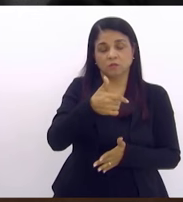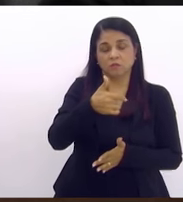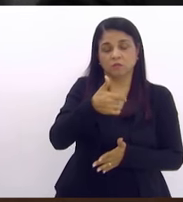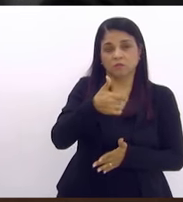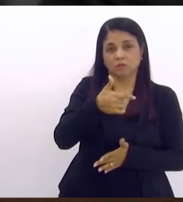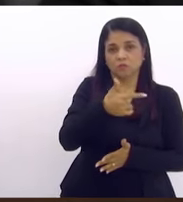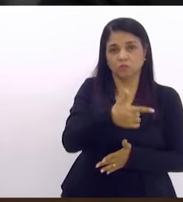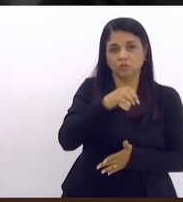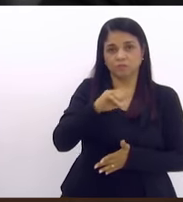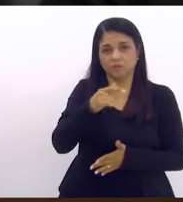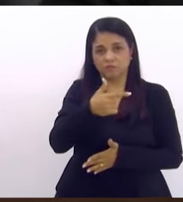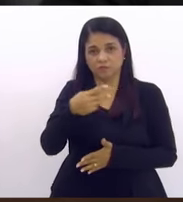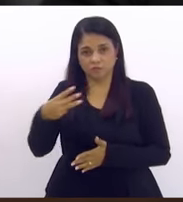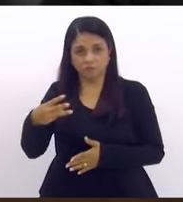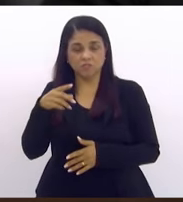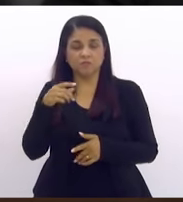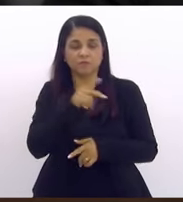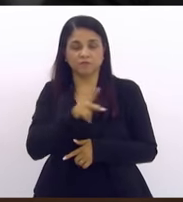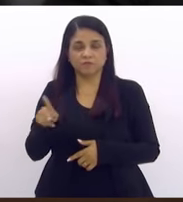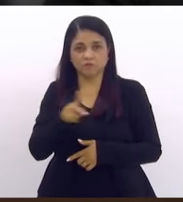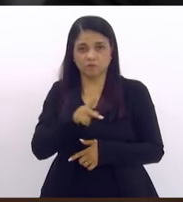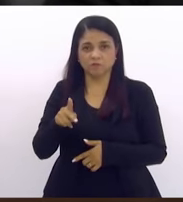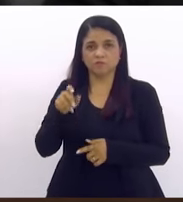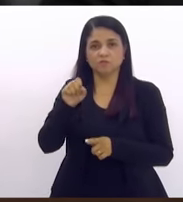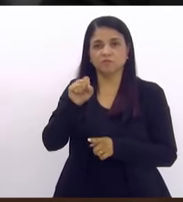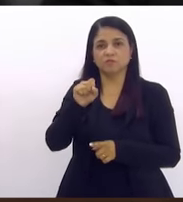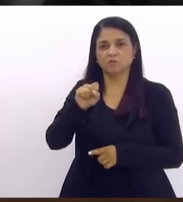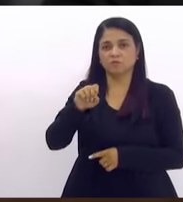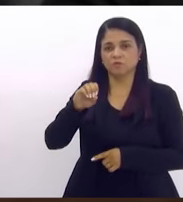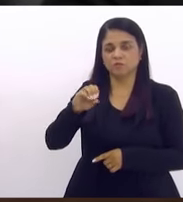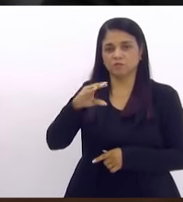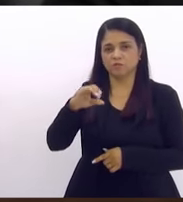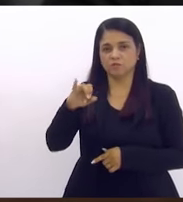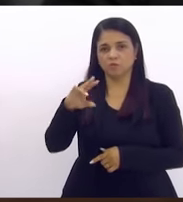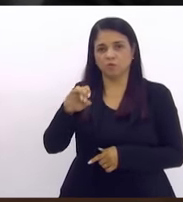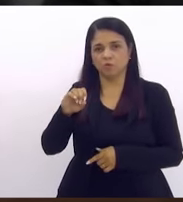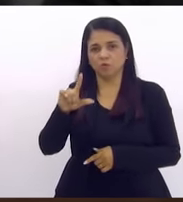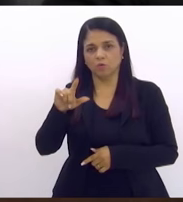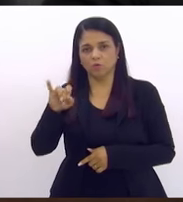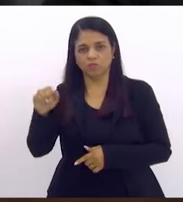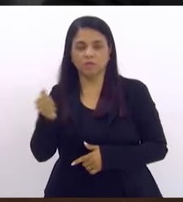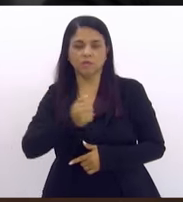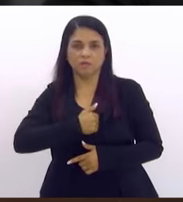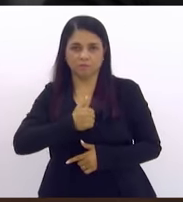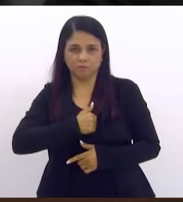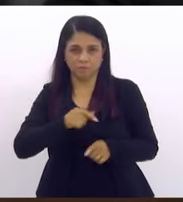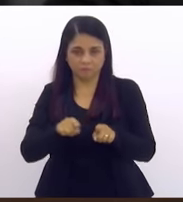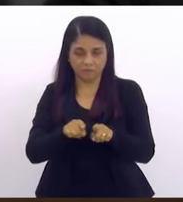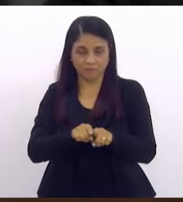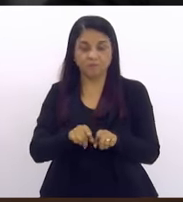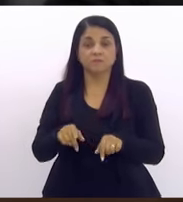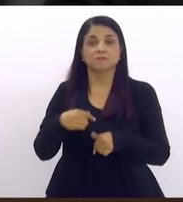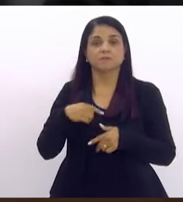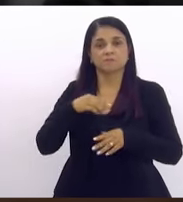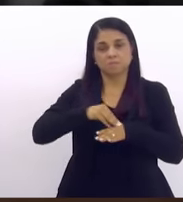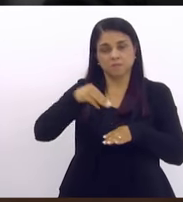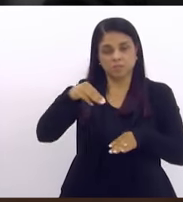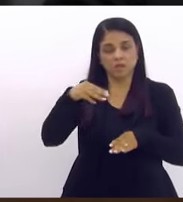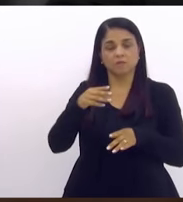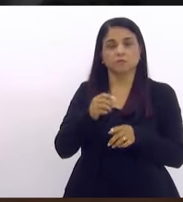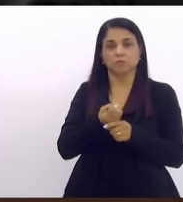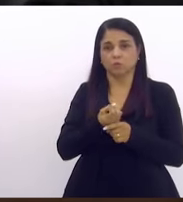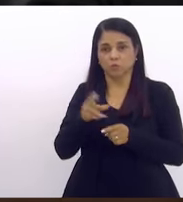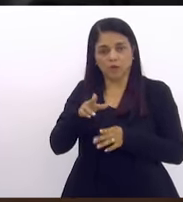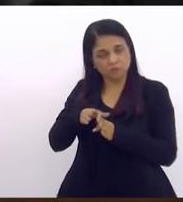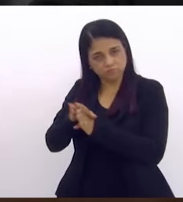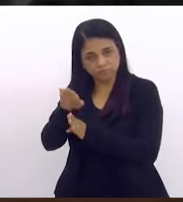programa de pós-graduação em sociologia de 2008 a 2019 onde orientou diversos alunos no mestrado e no doutorado